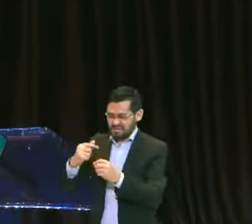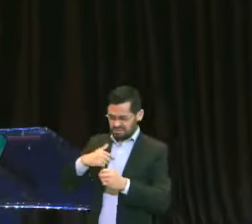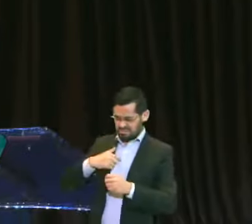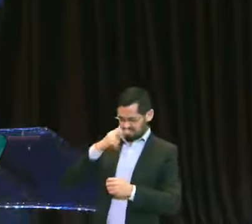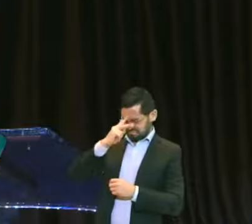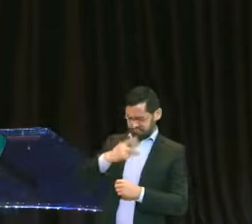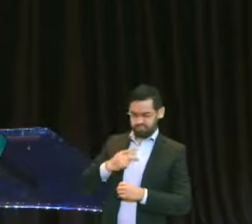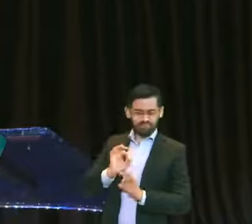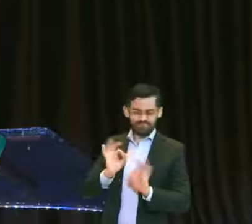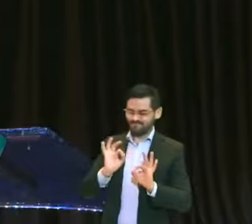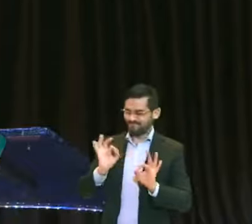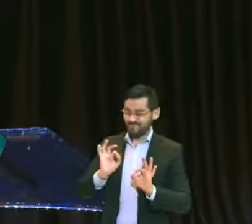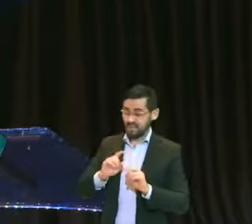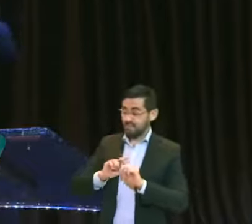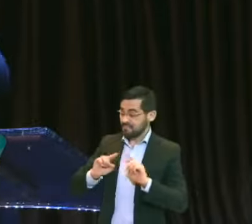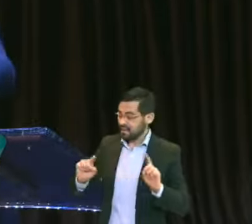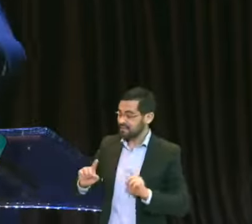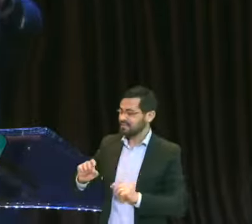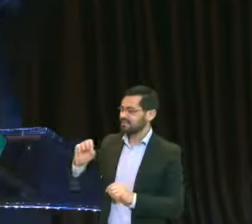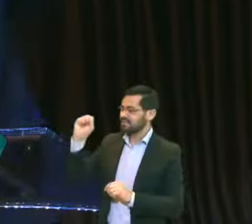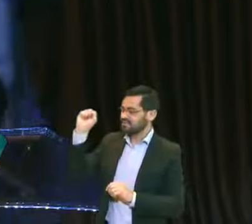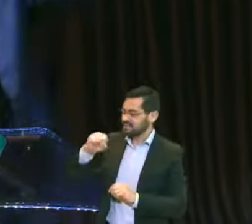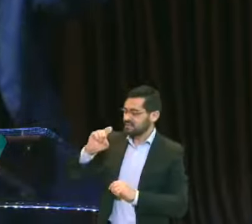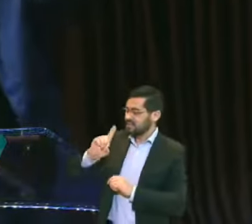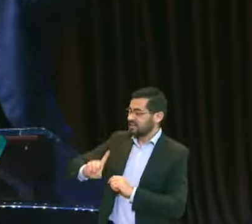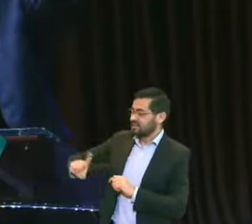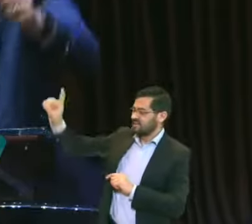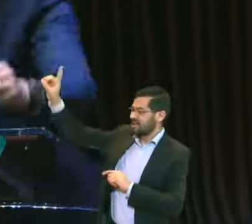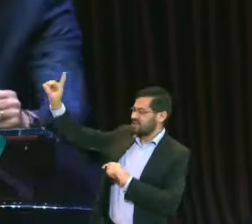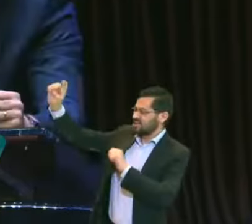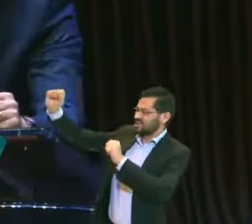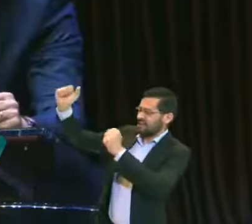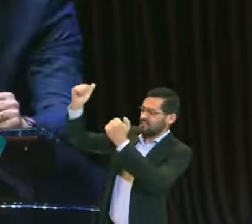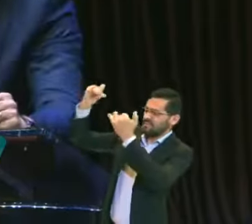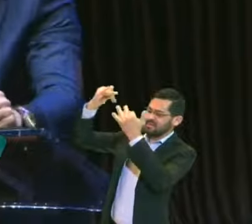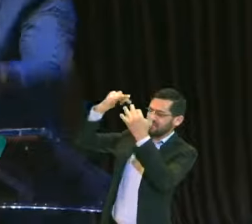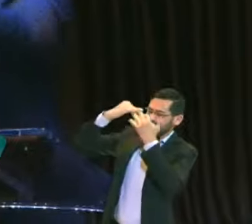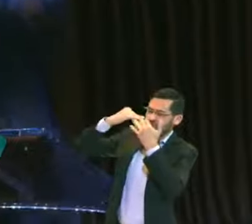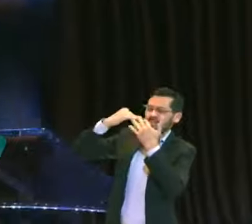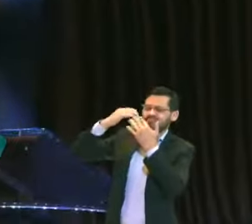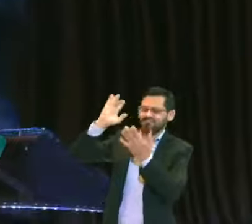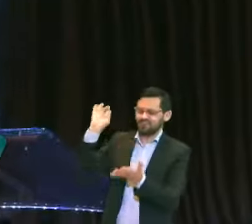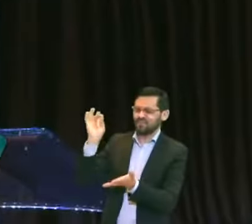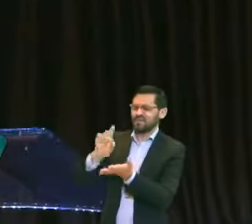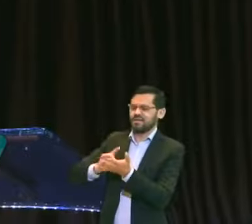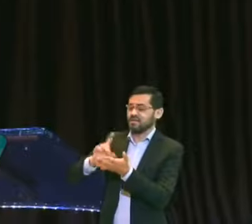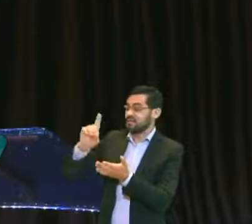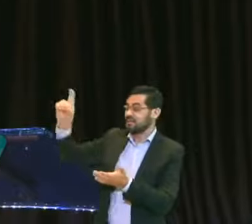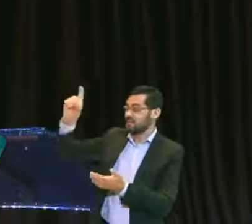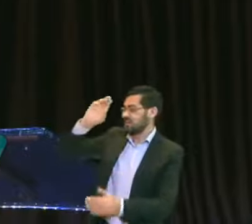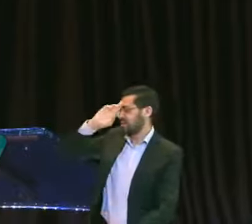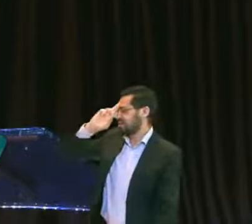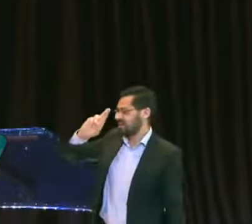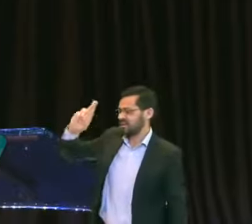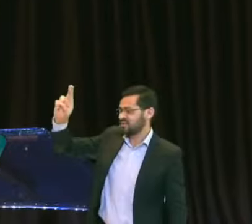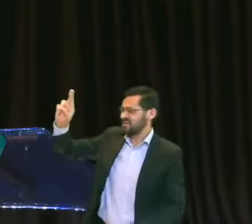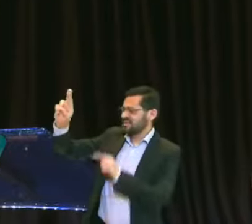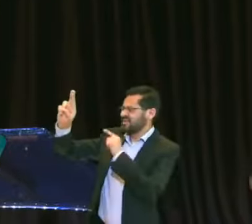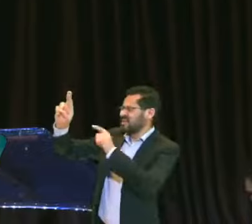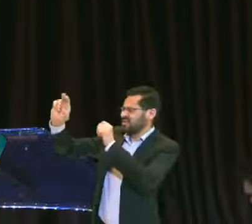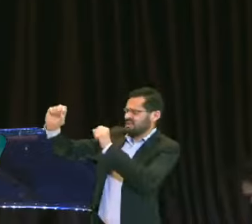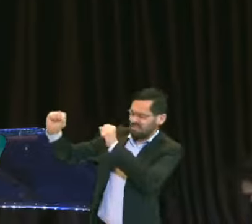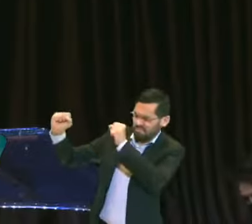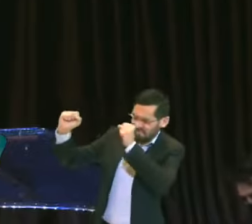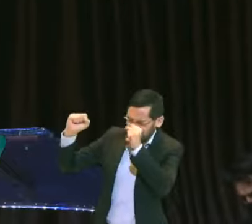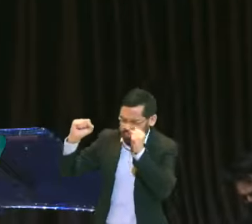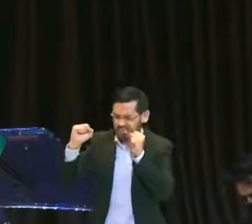de ninguém. Esta representa a bênção do Senhor. O Senhor é Deus, o Senhor é todo poderoso,